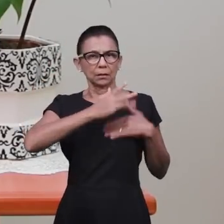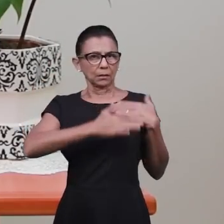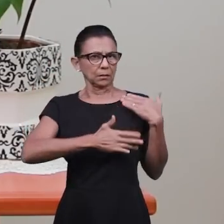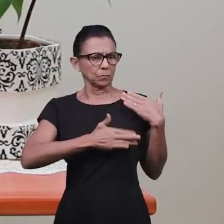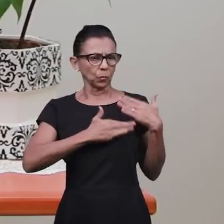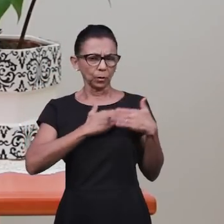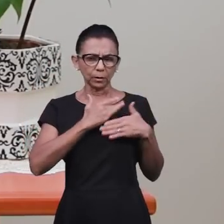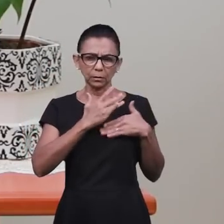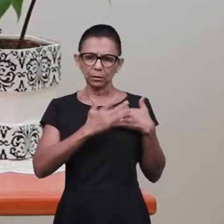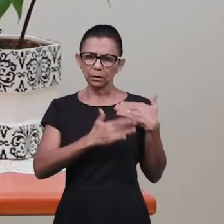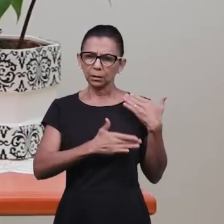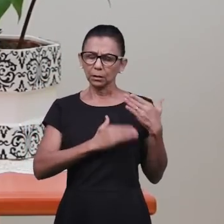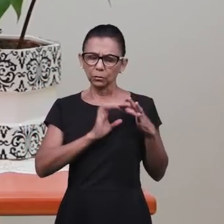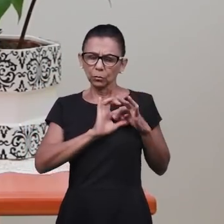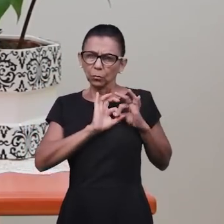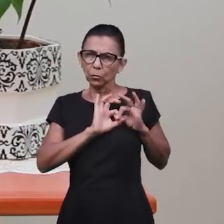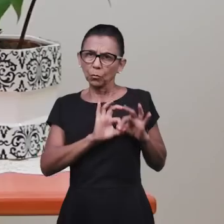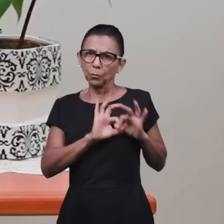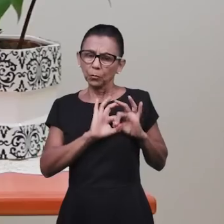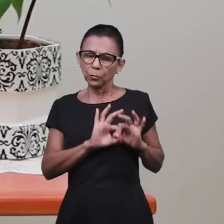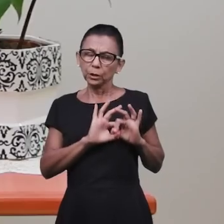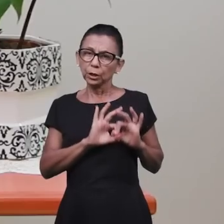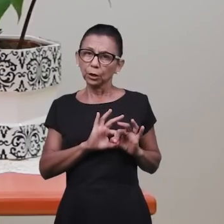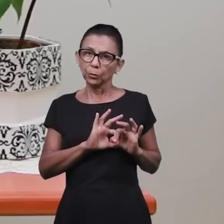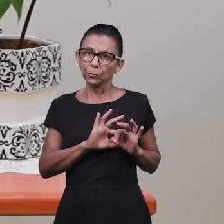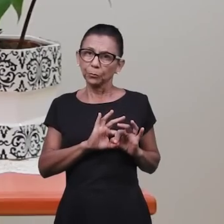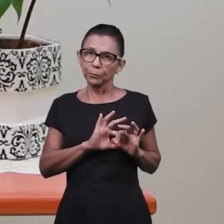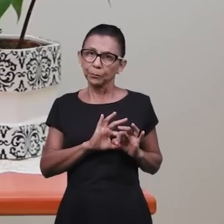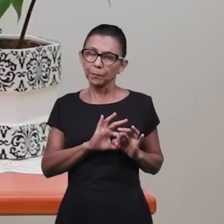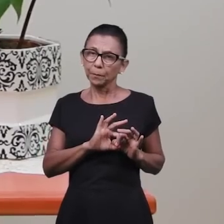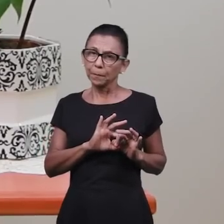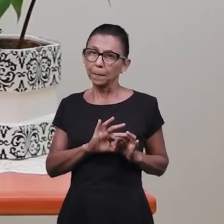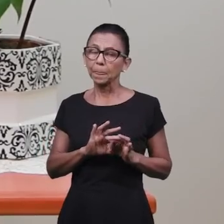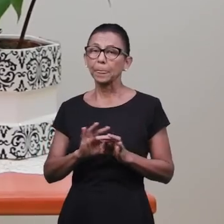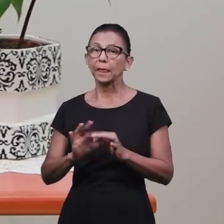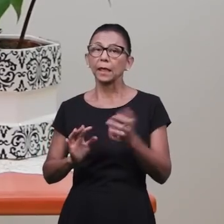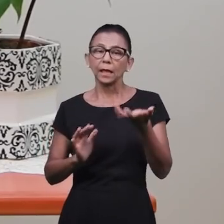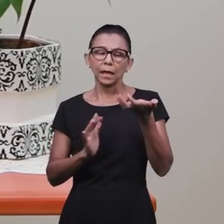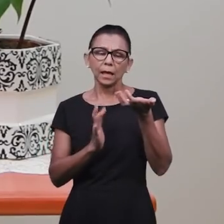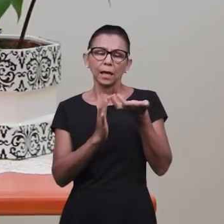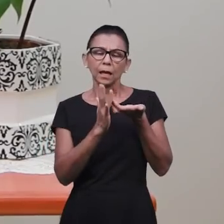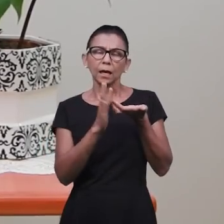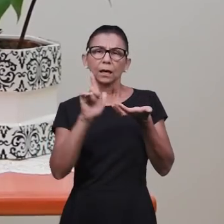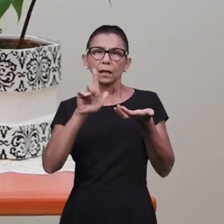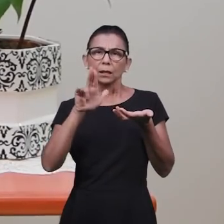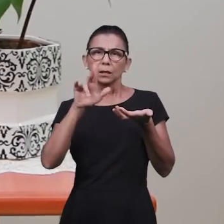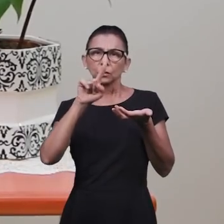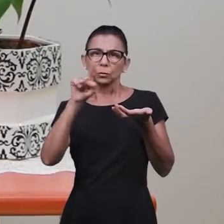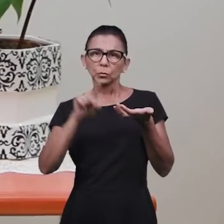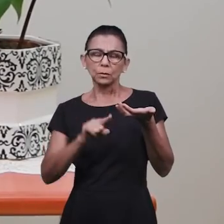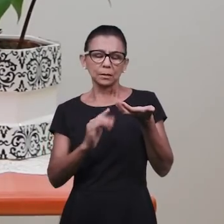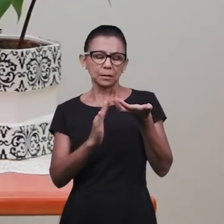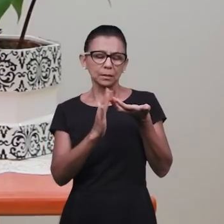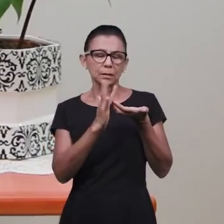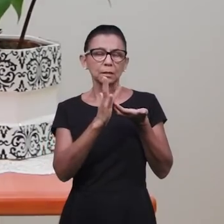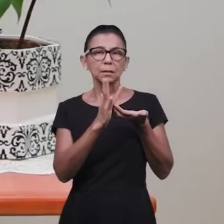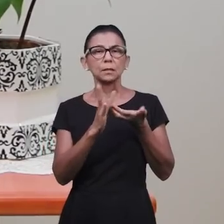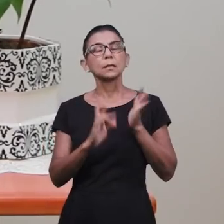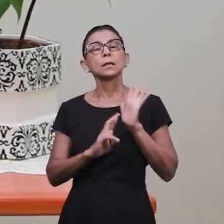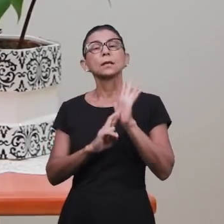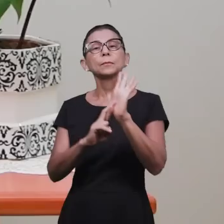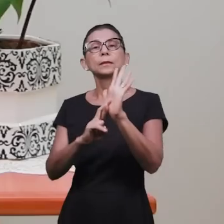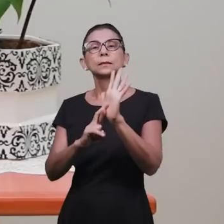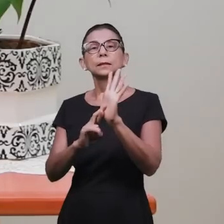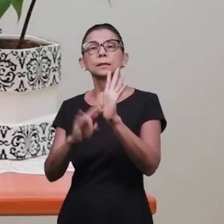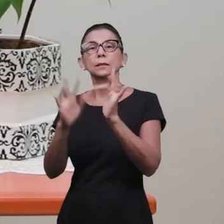tem que estar cheio do Espírito Santo. E a luz tem que brilhar. A luz é Jesus. É a revelação do